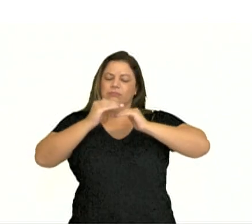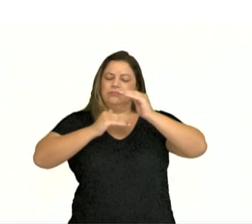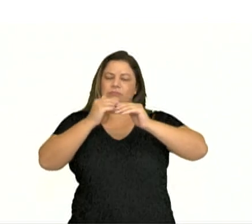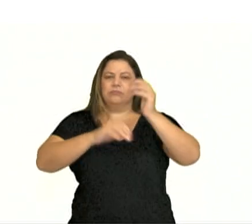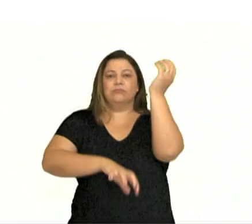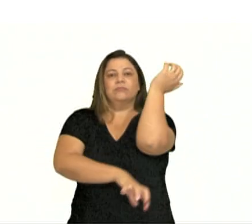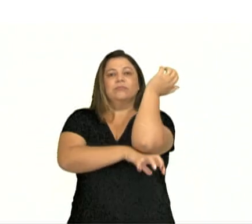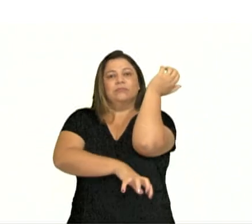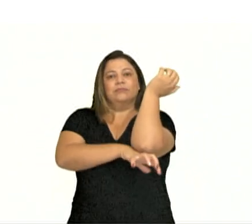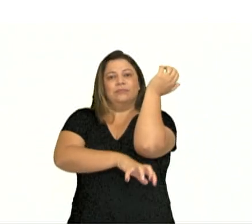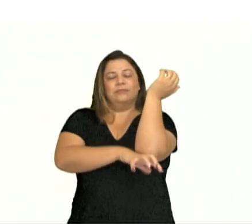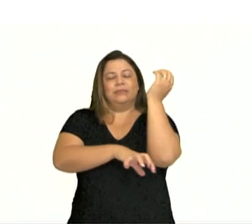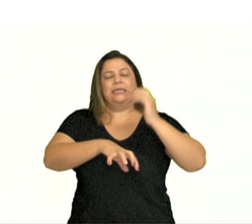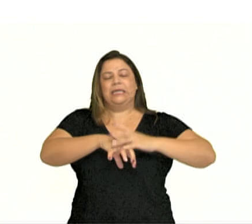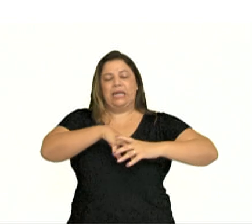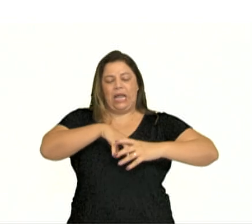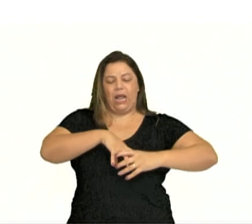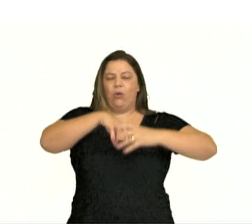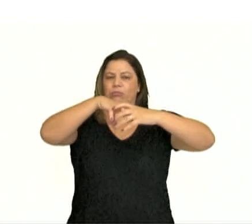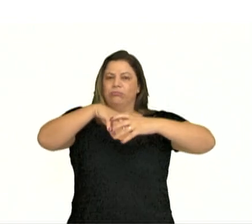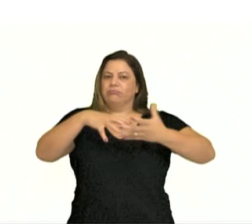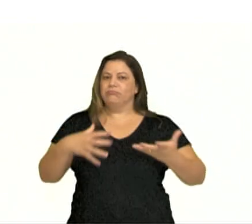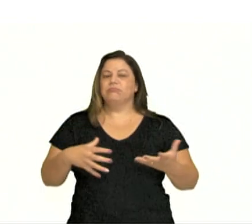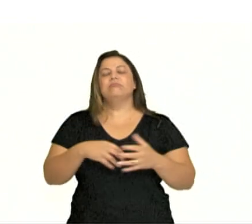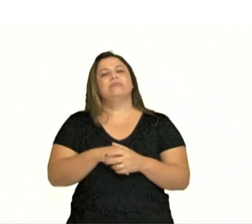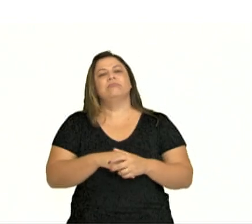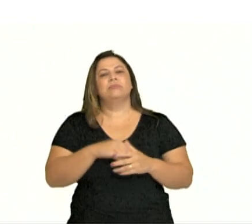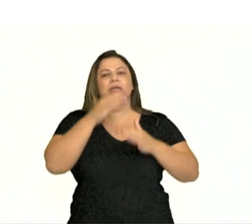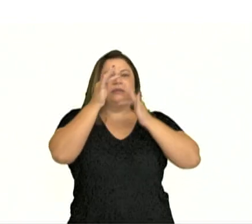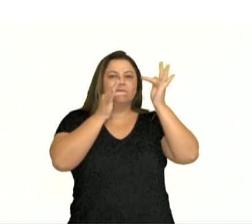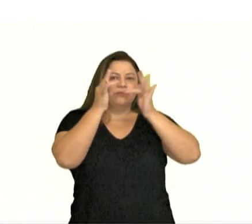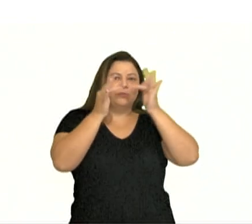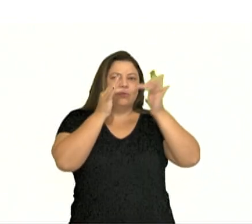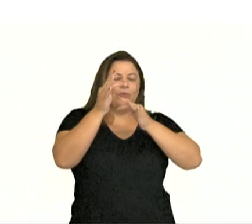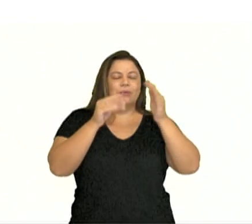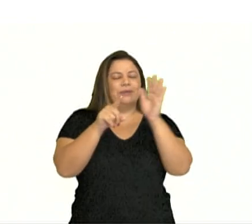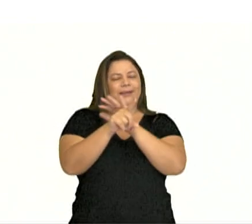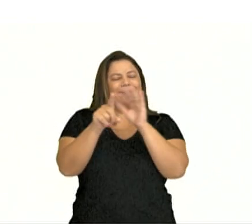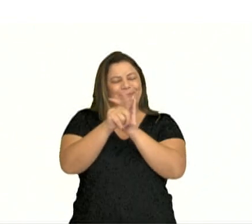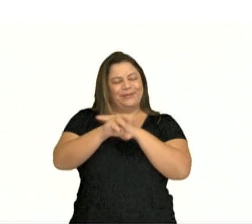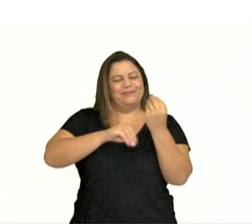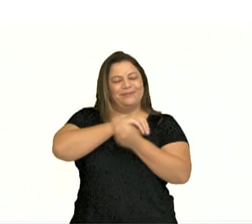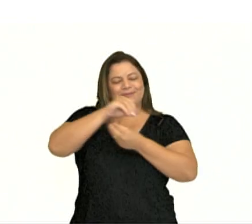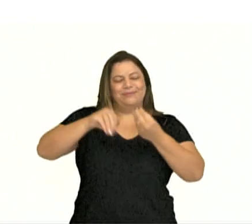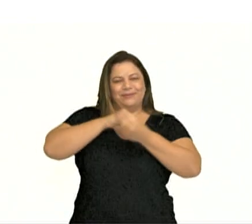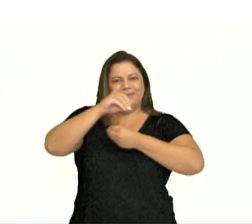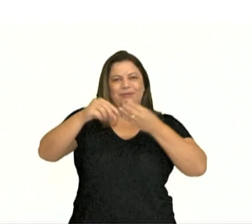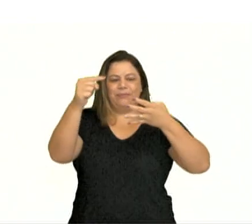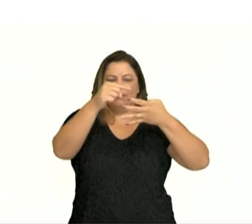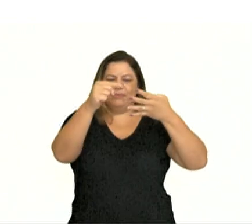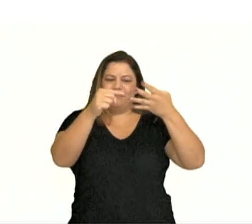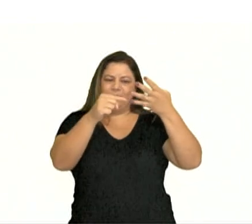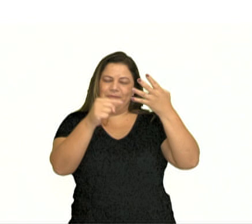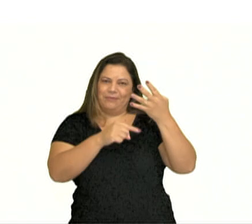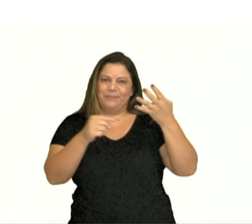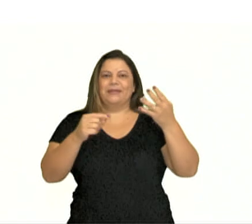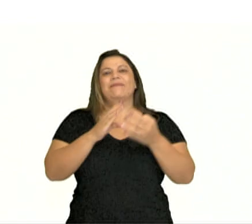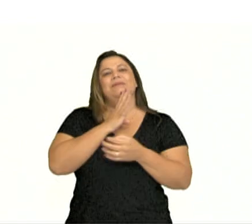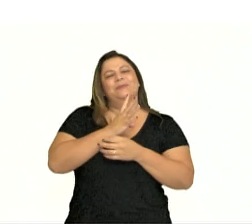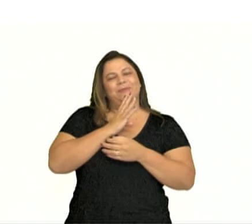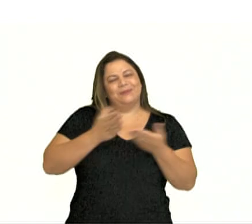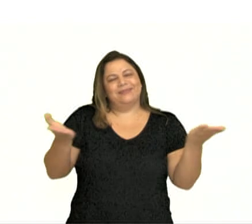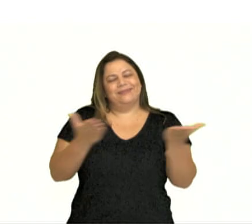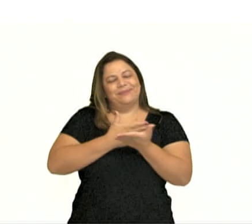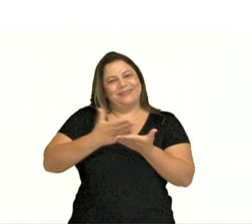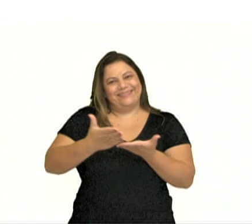das folhas. Então, naquela pergunta, estavam envolvidos esses tecidos que a gente vai começar a conhecer a partir de